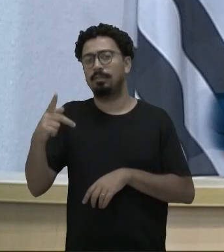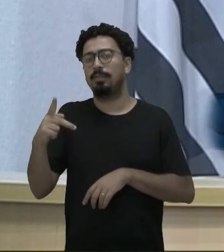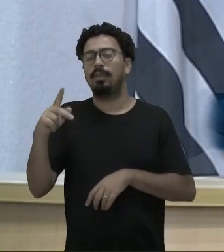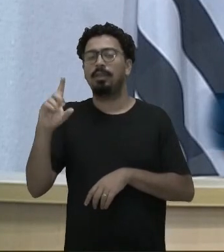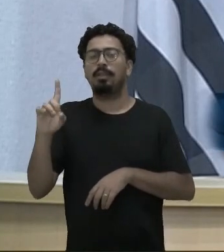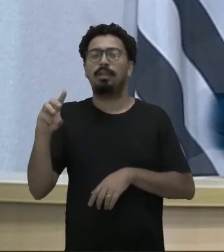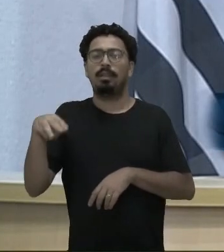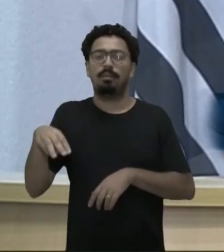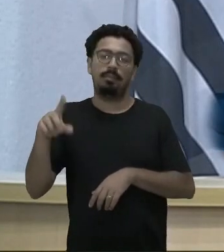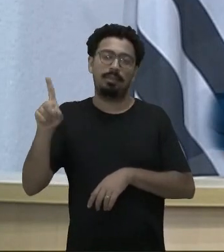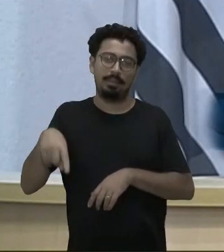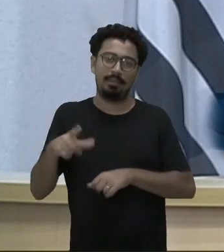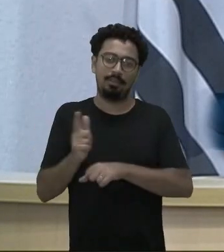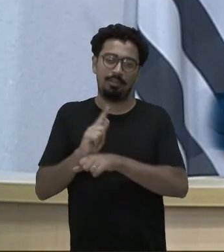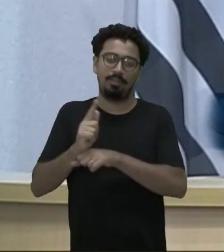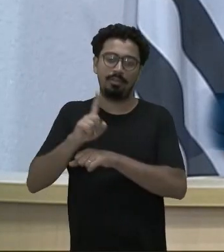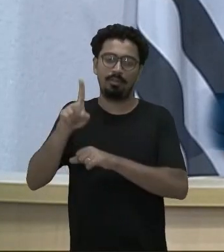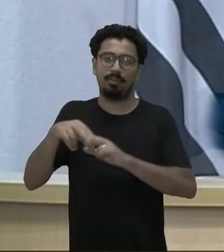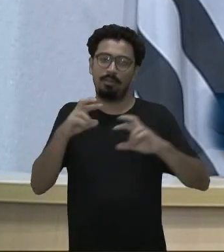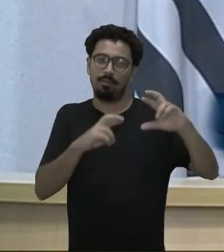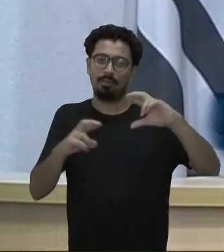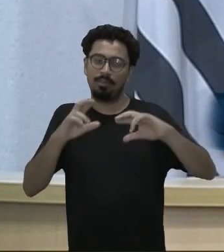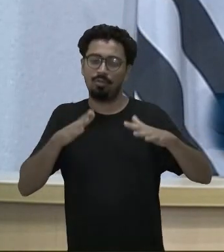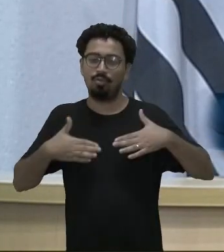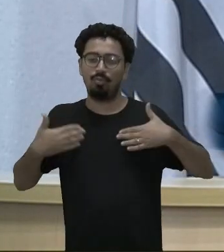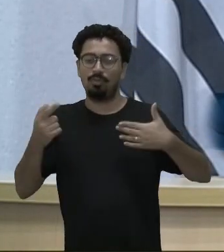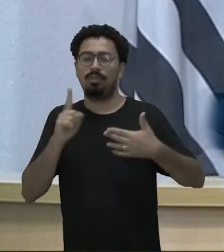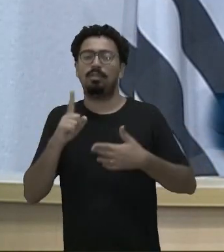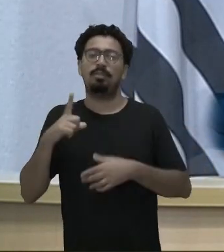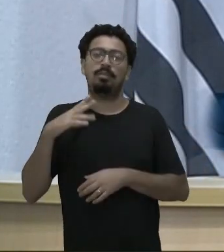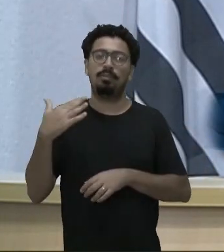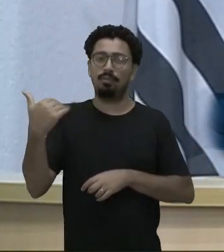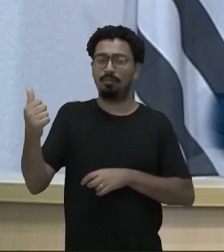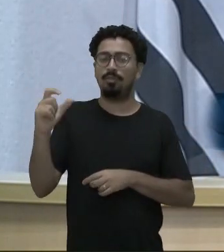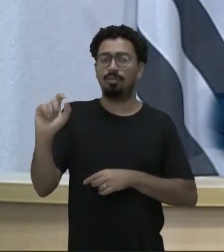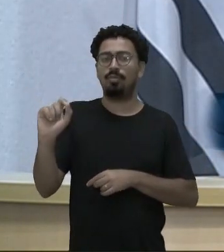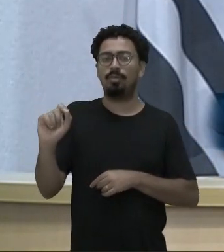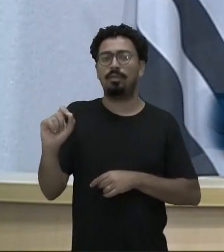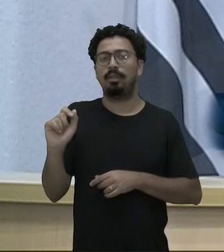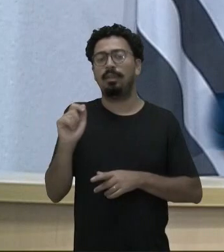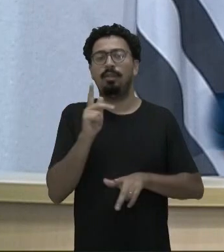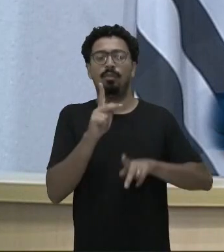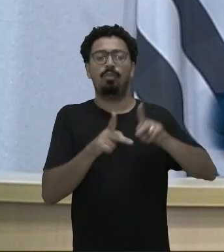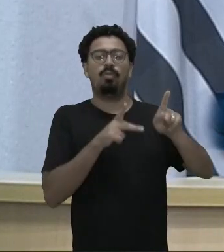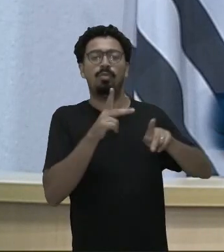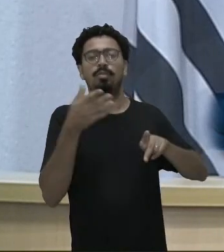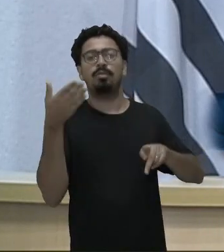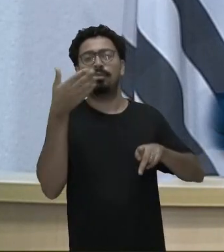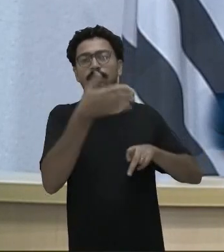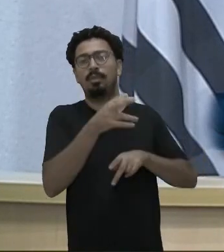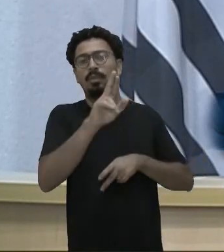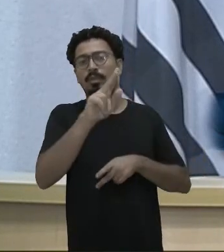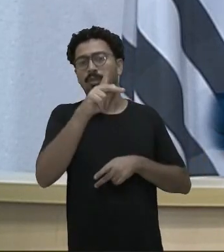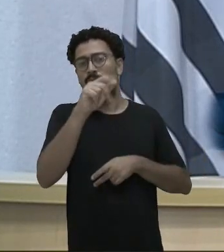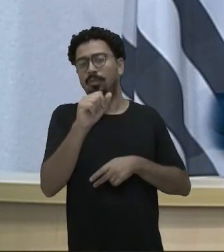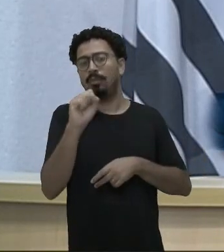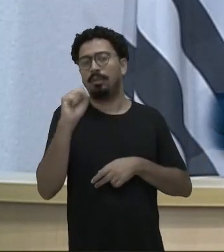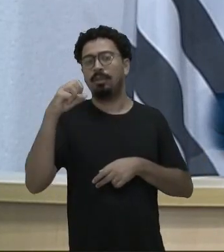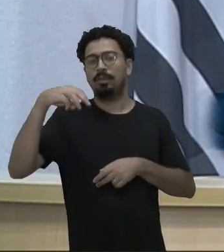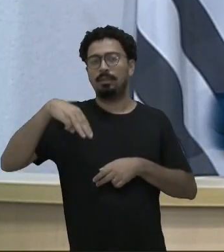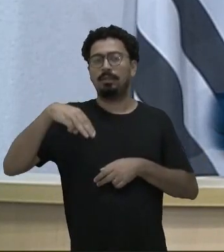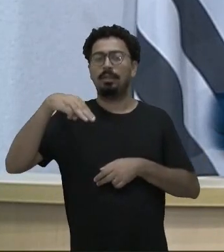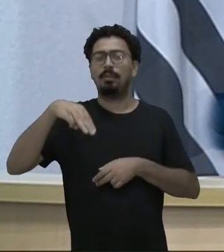só as fiscalizações surpresa. Eu fui acionado por alguns munícipes para ir até a UPA San Marino, que